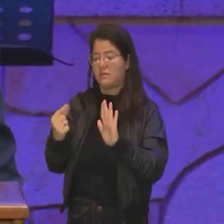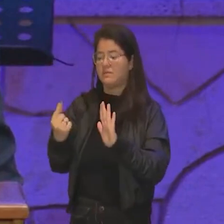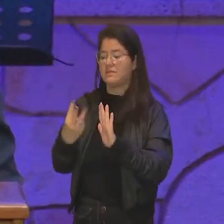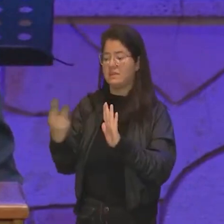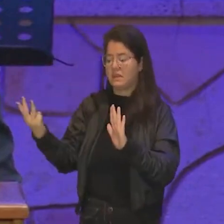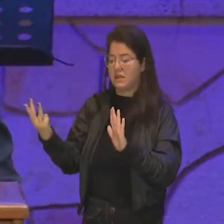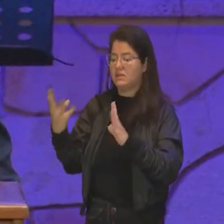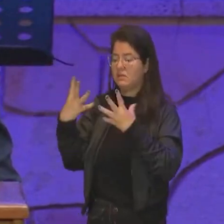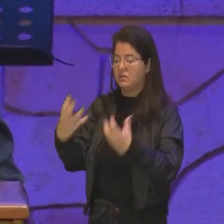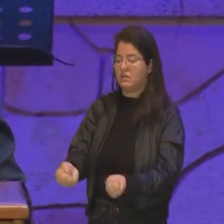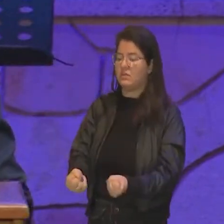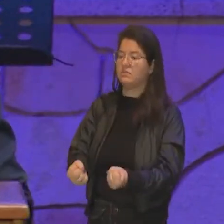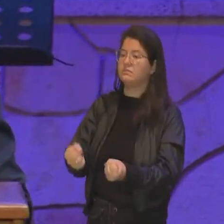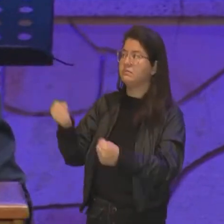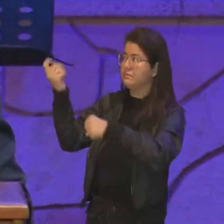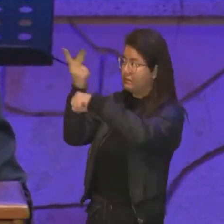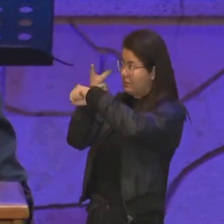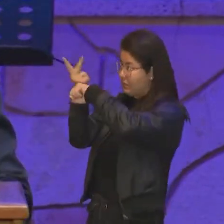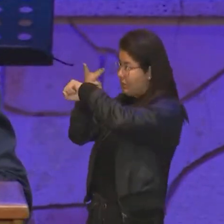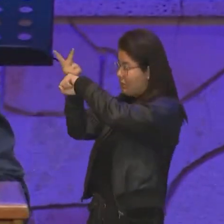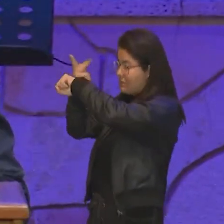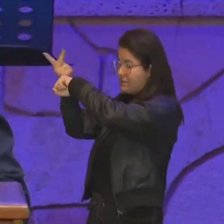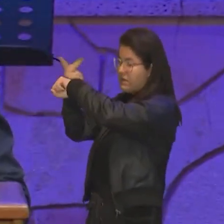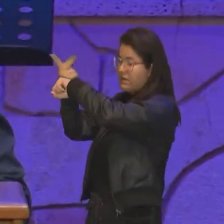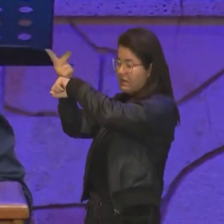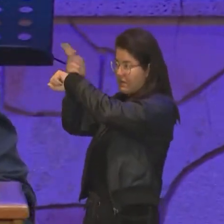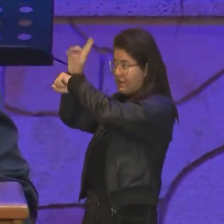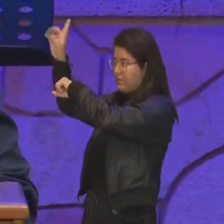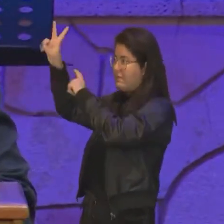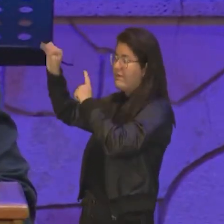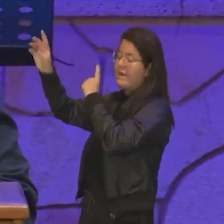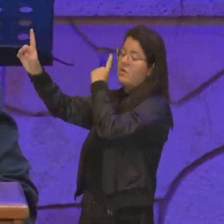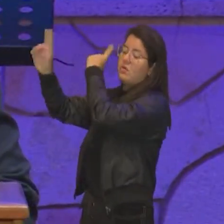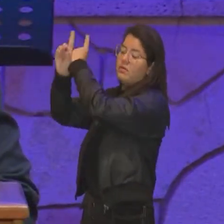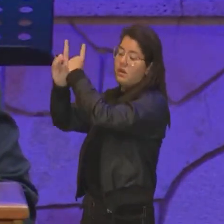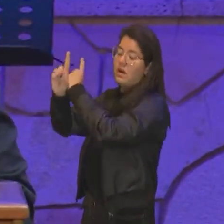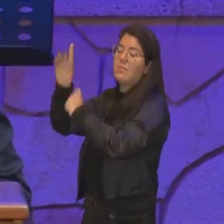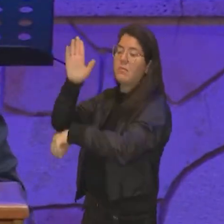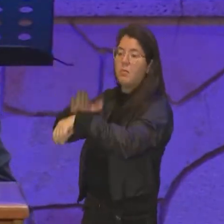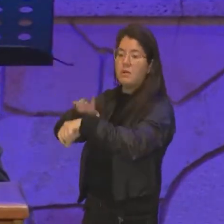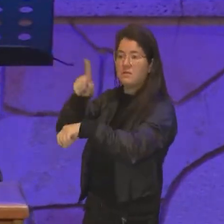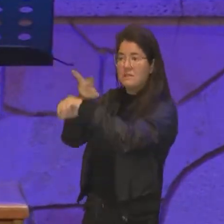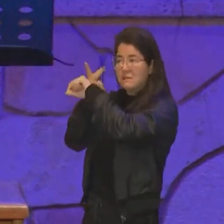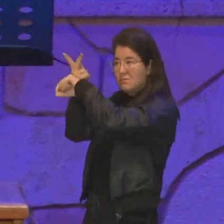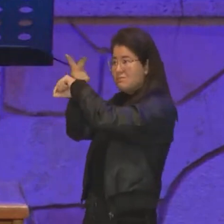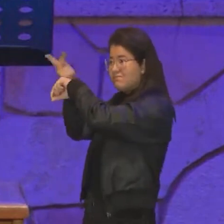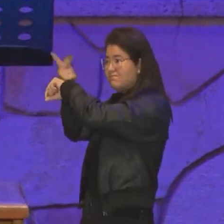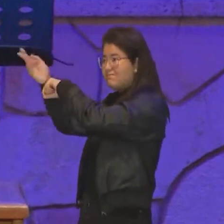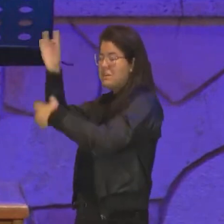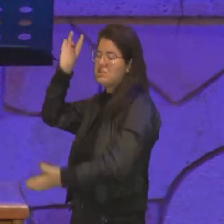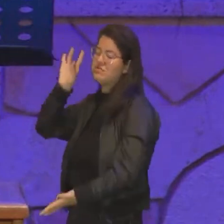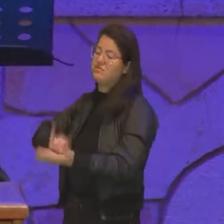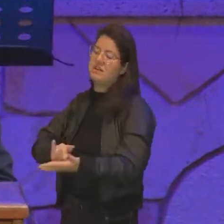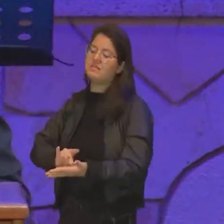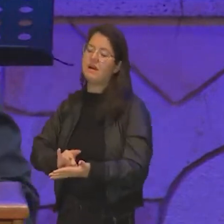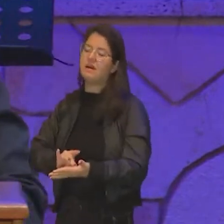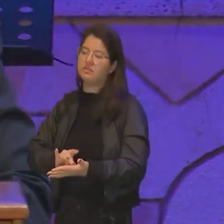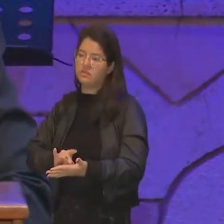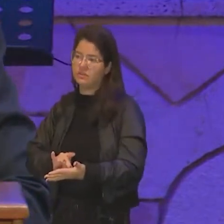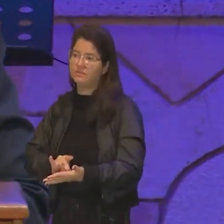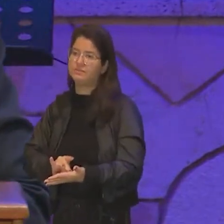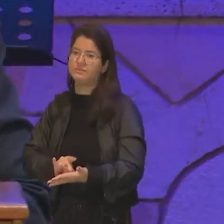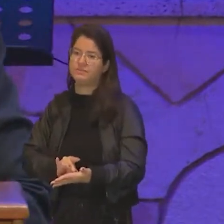irmão. Buscar-me-eis e me achareis quando me buscardes de todo o